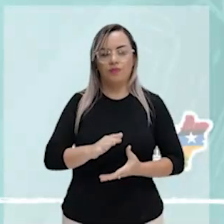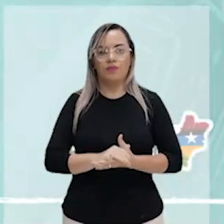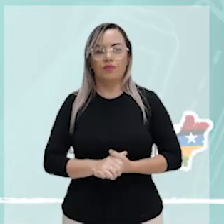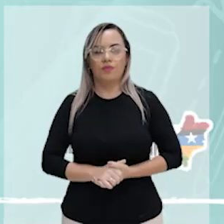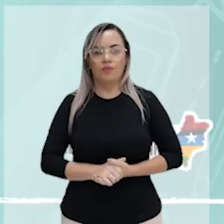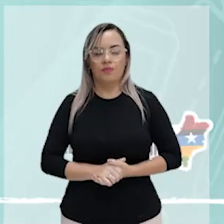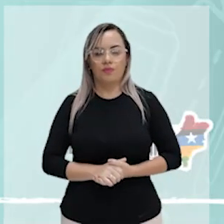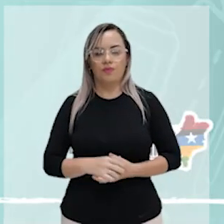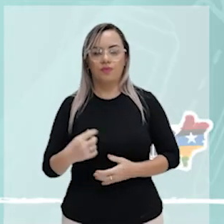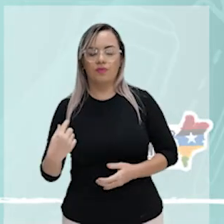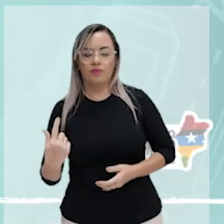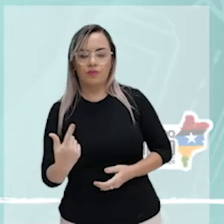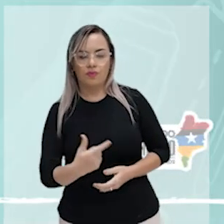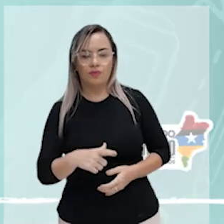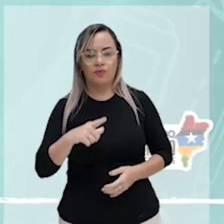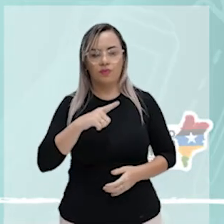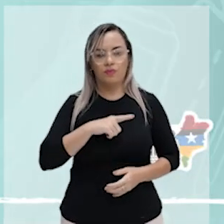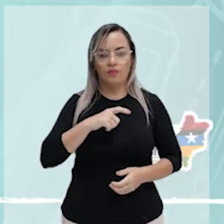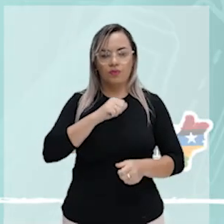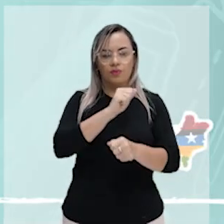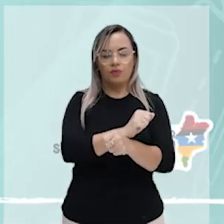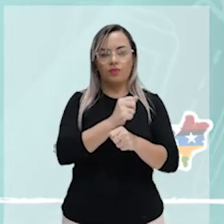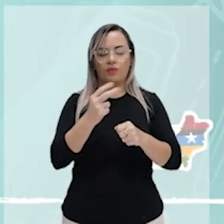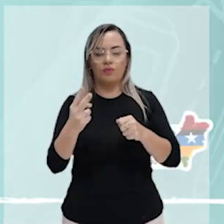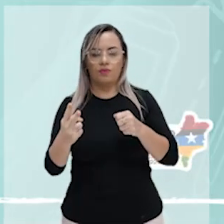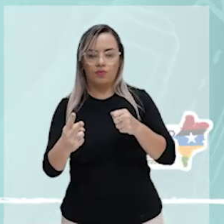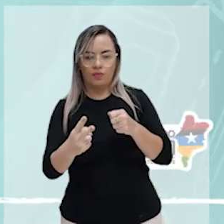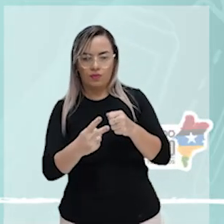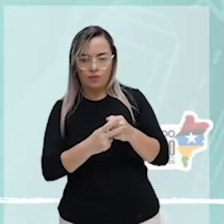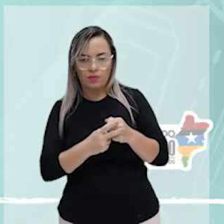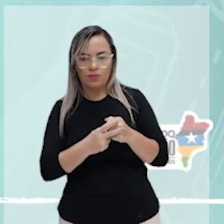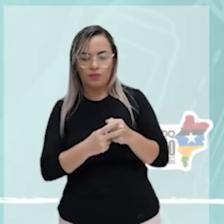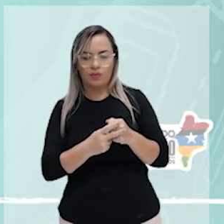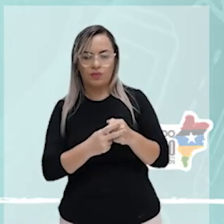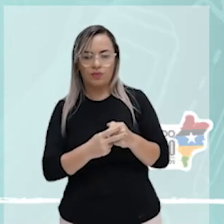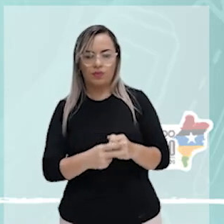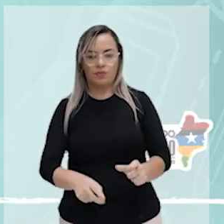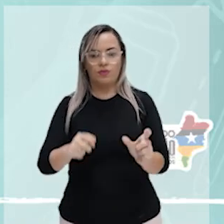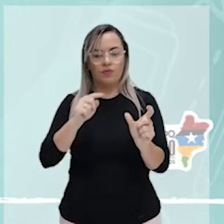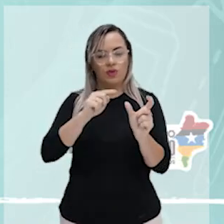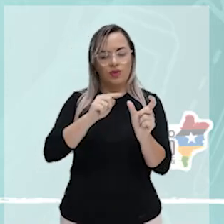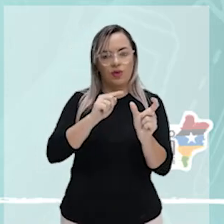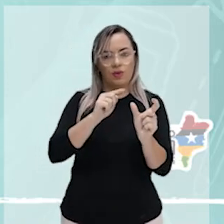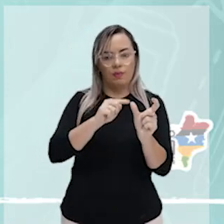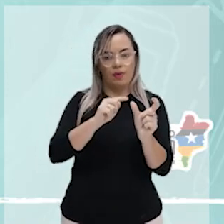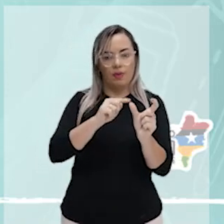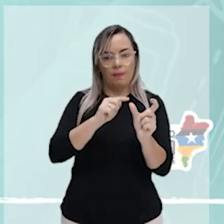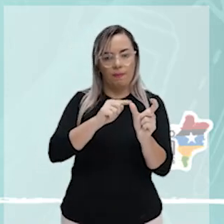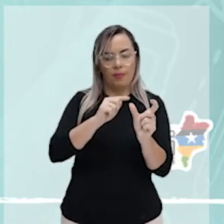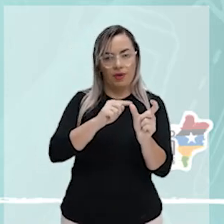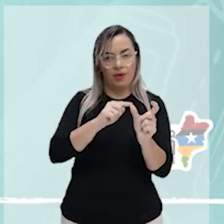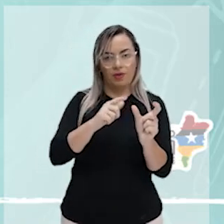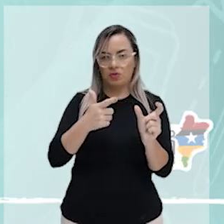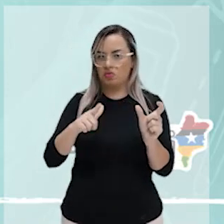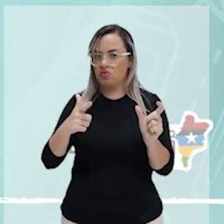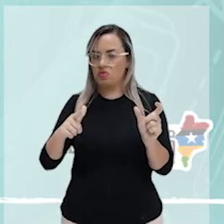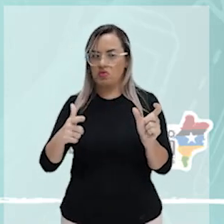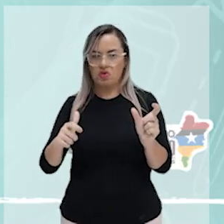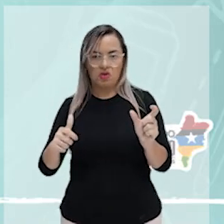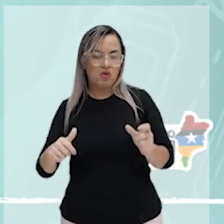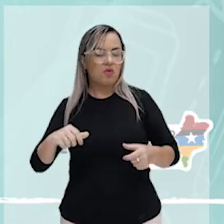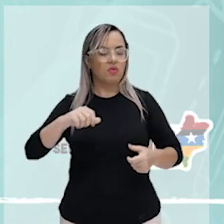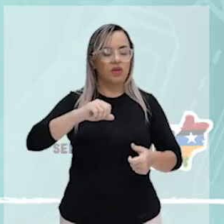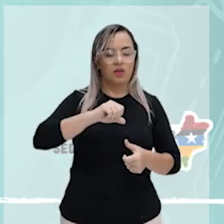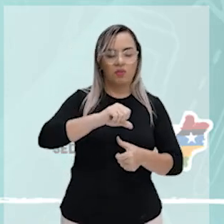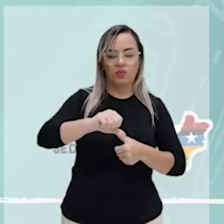gente, o que nós temos aqui? Advérbio. O advérbio é uma palavra invariável. Por quê? Porque não varia.